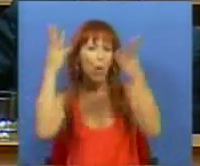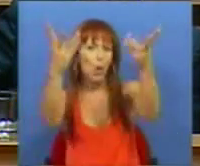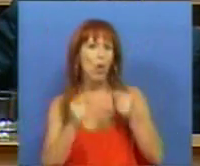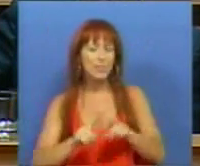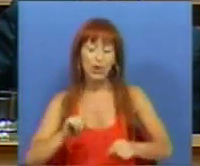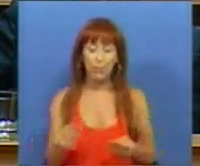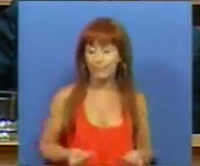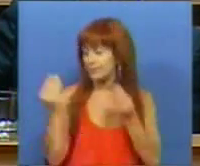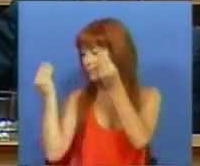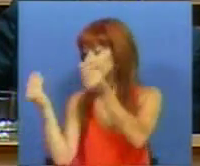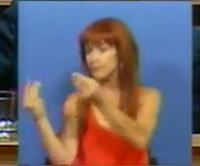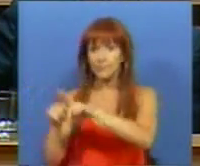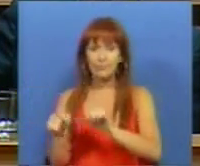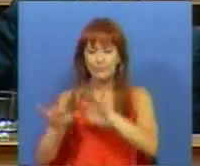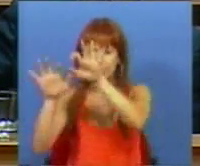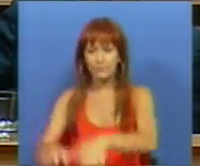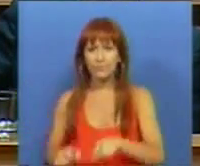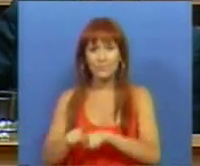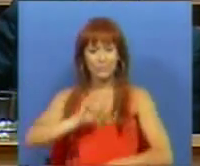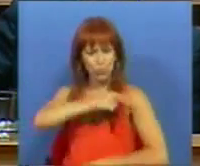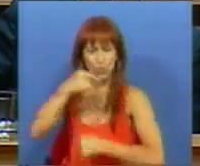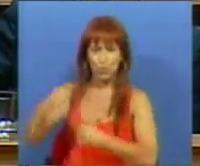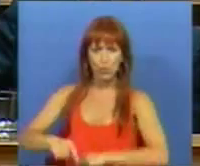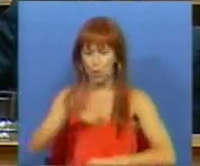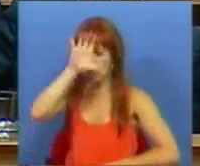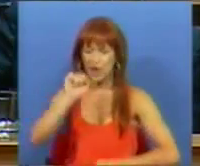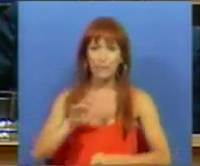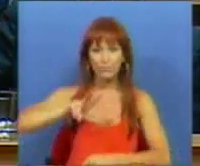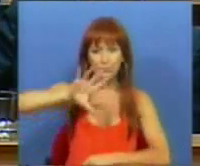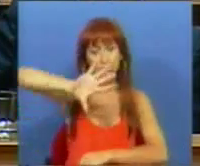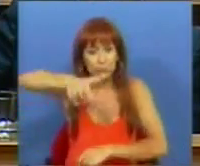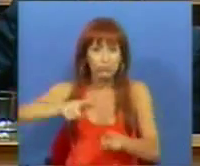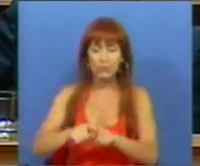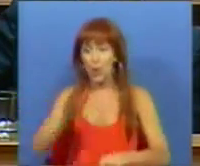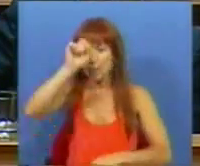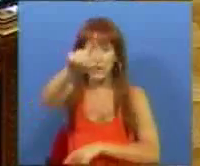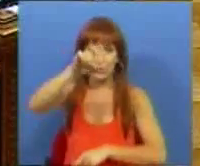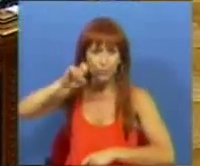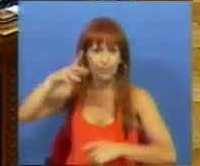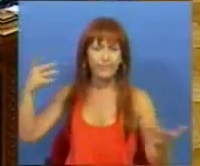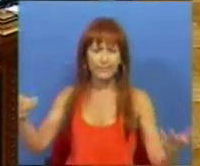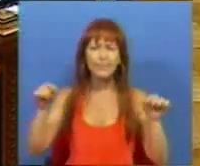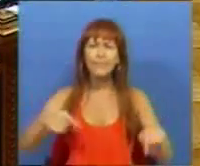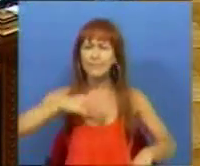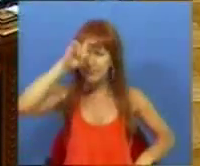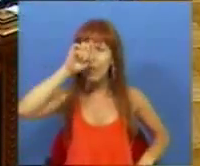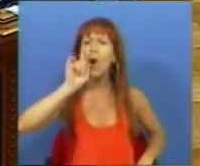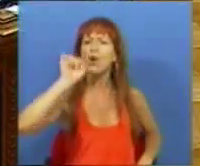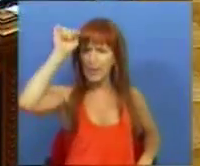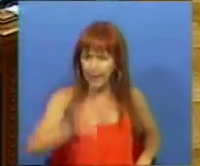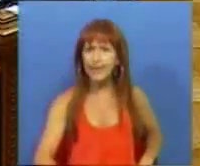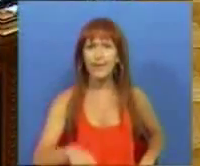que seja apresentado num Parlamento soberano por um Estado Nacional, por um governo eleito. Eu lembro que